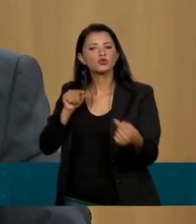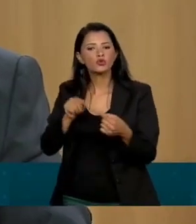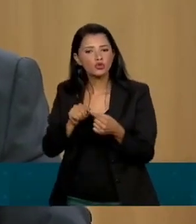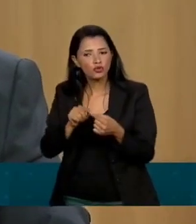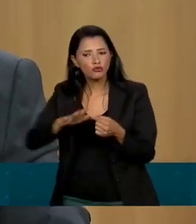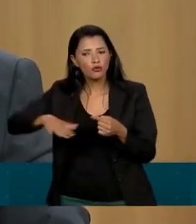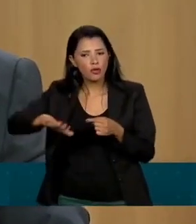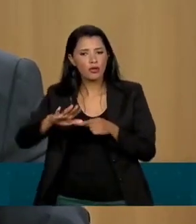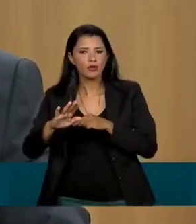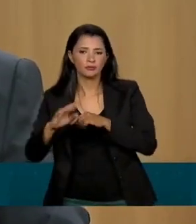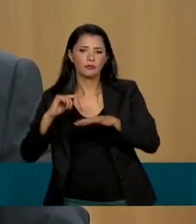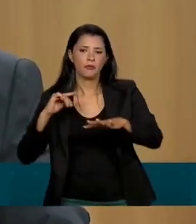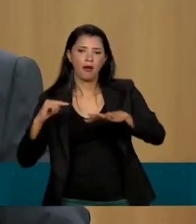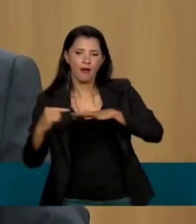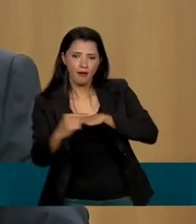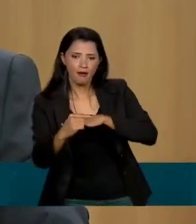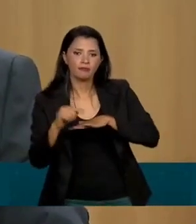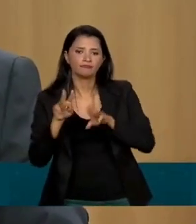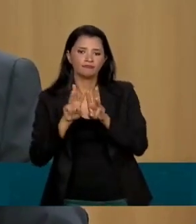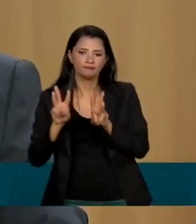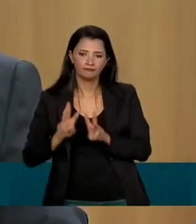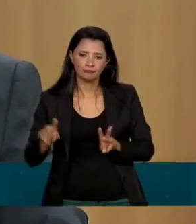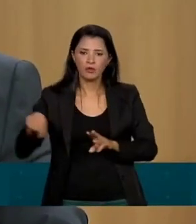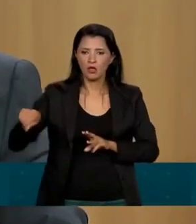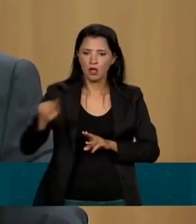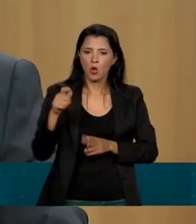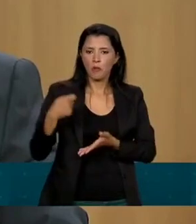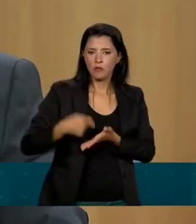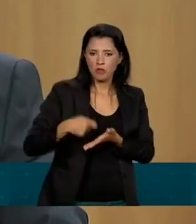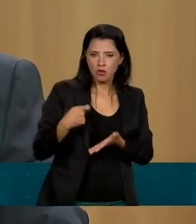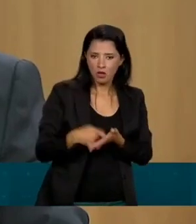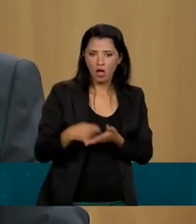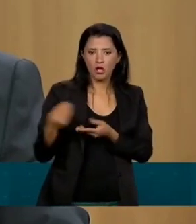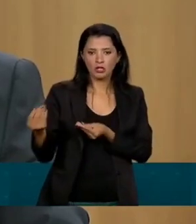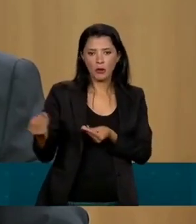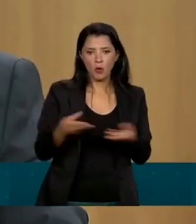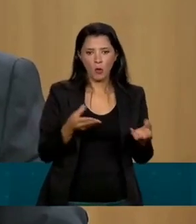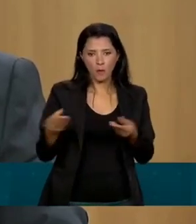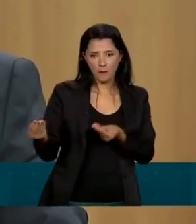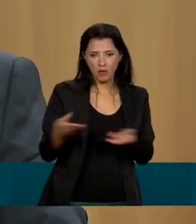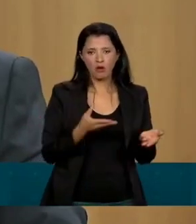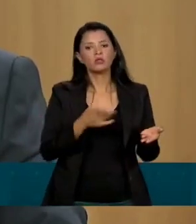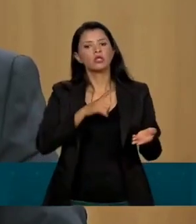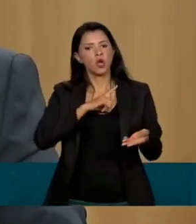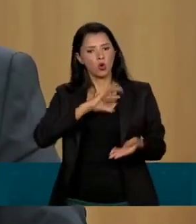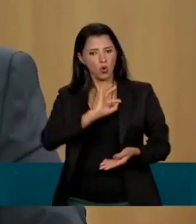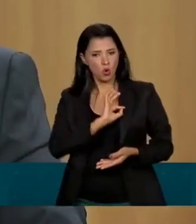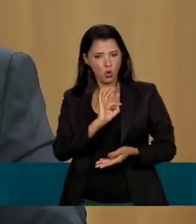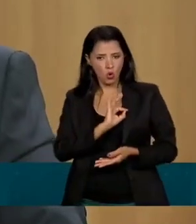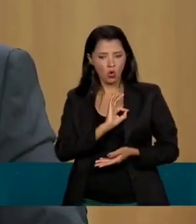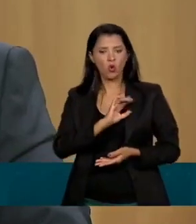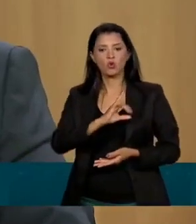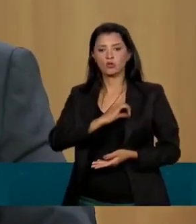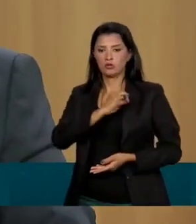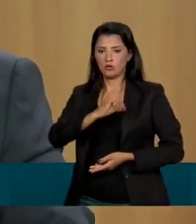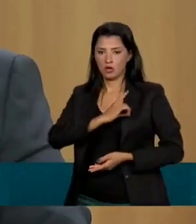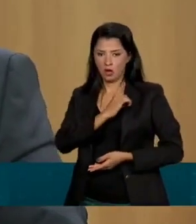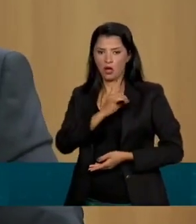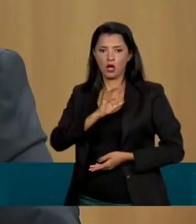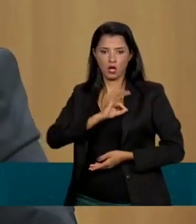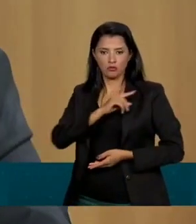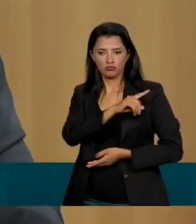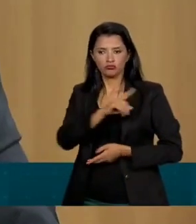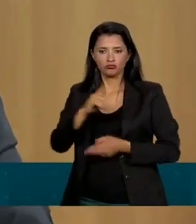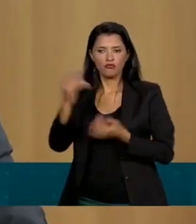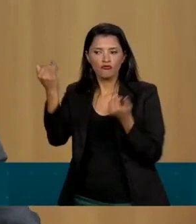as plataformas sejam obrigadas a compartilhar com os delegados de polícia os dados que